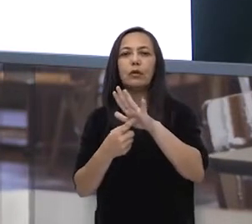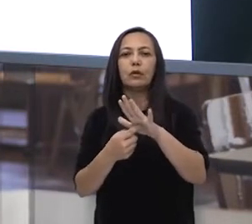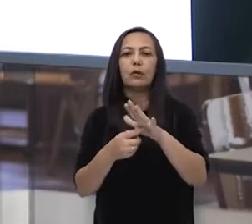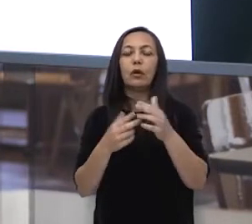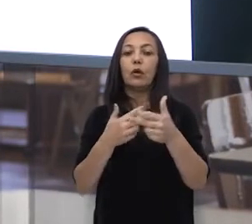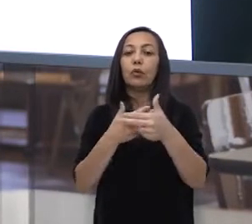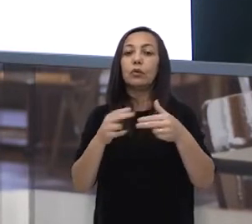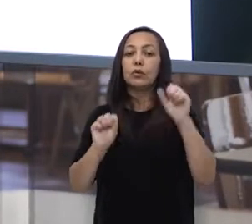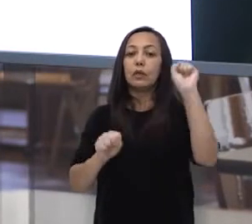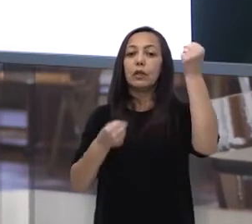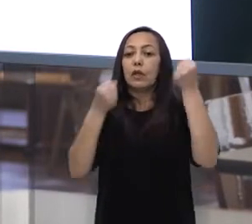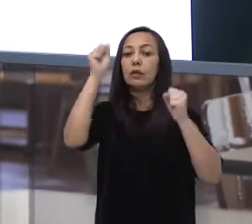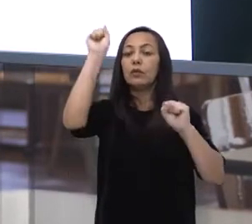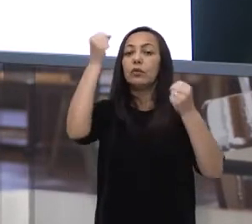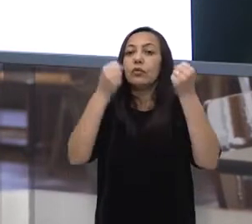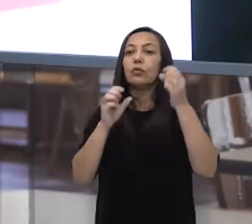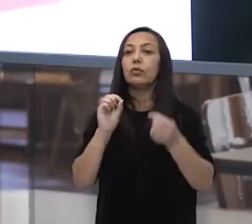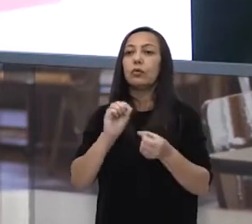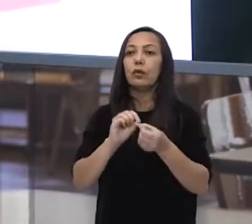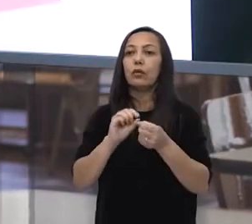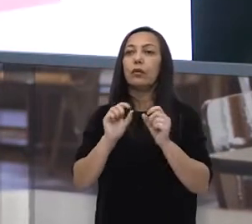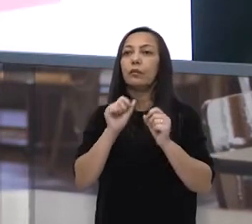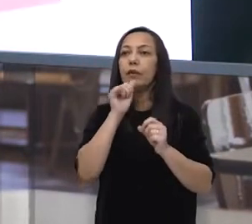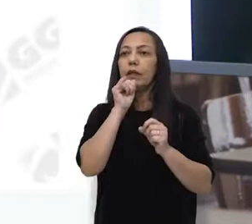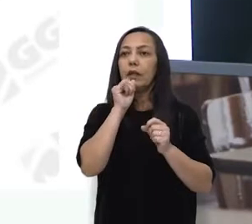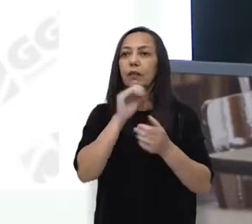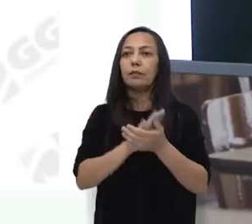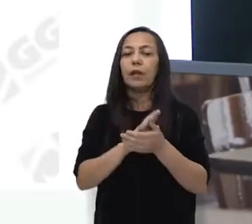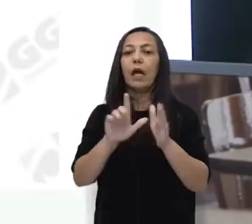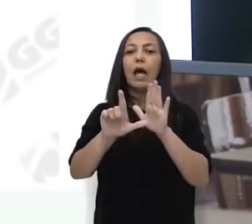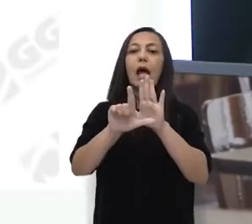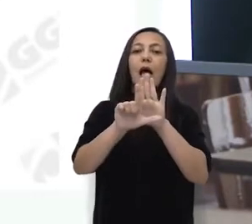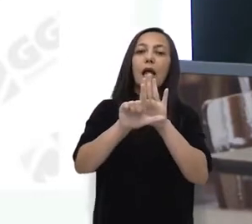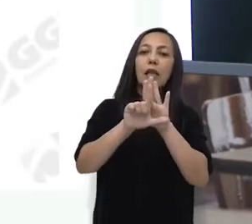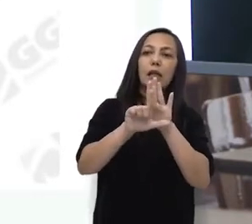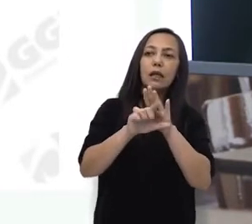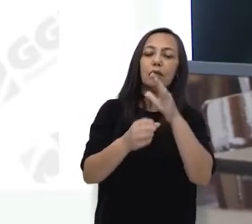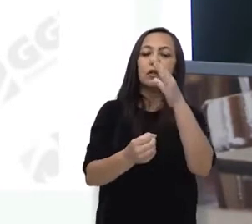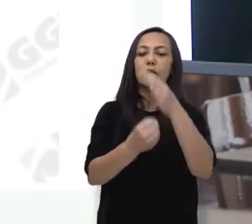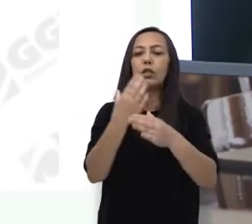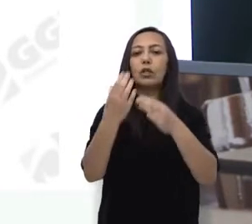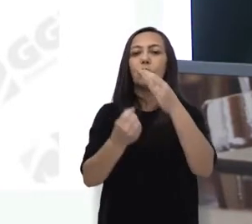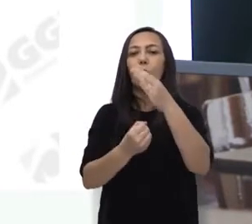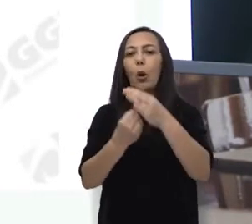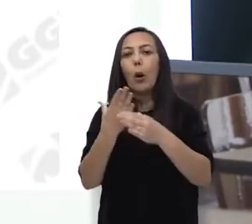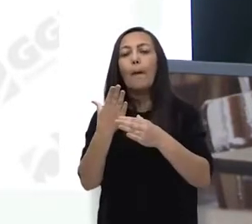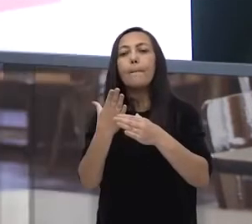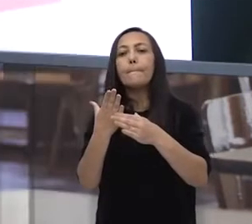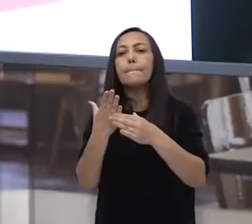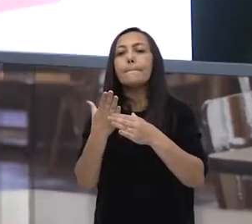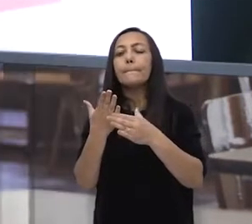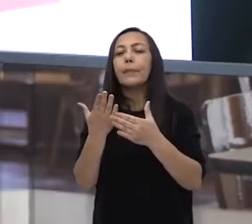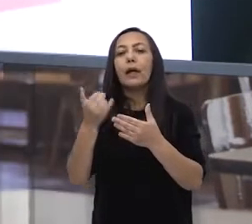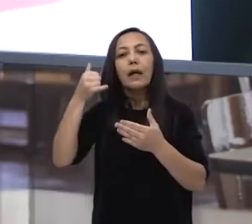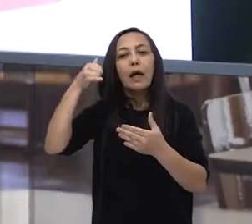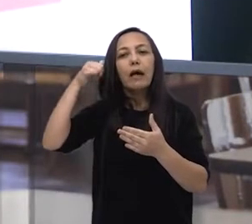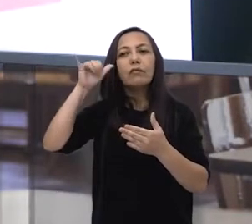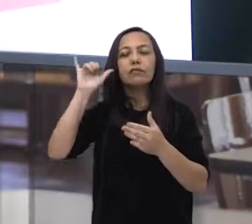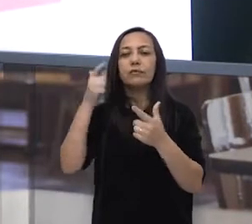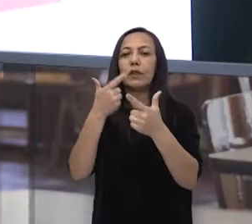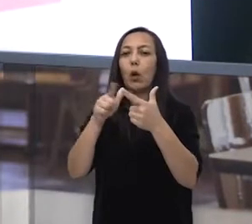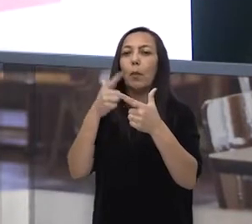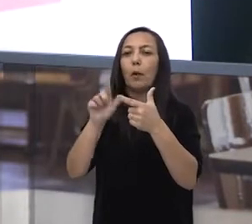faz para a gente ter essa noção, tá certo? Leis são criadas para tentar diminuir isso,